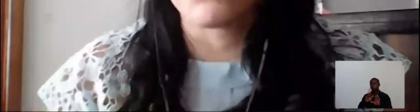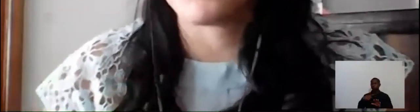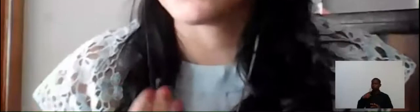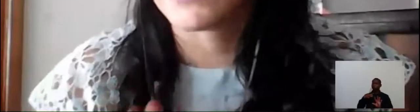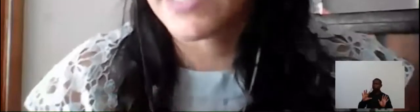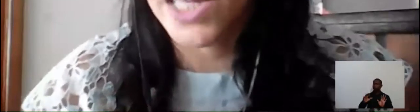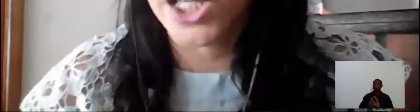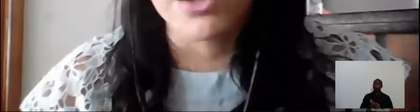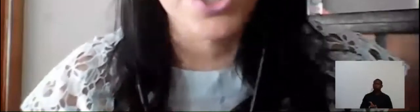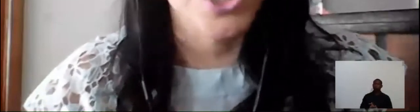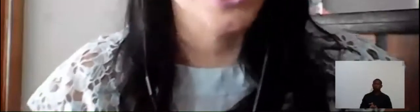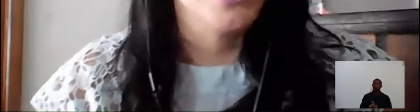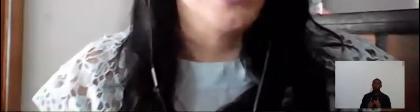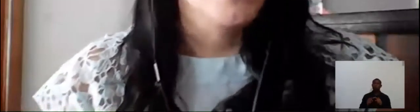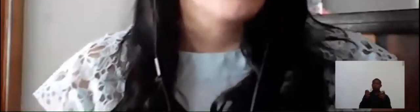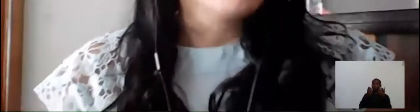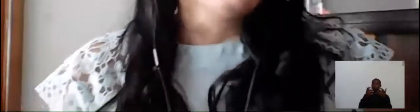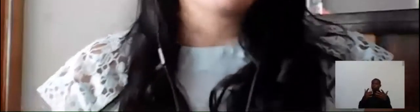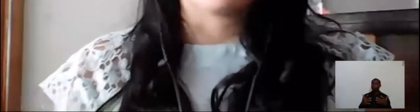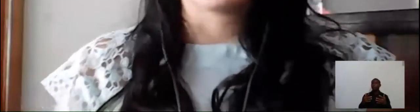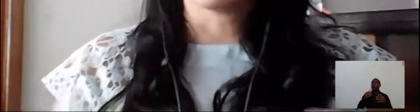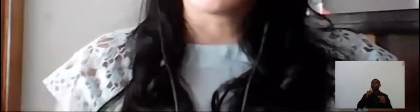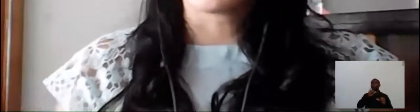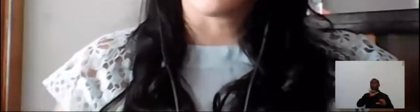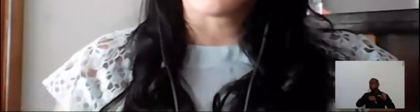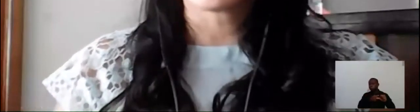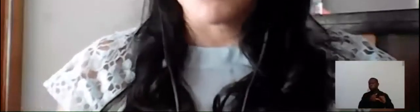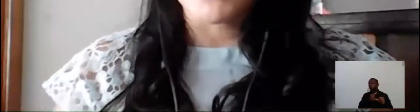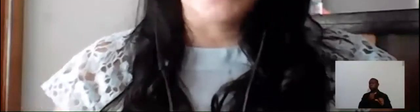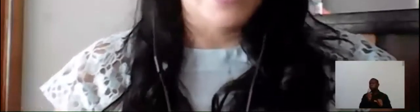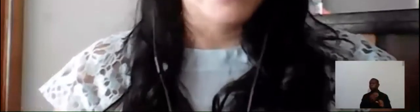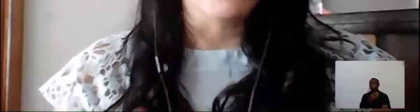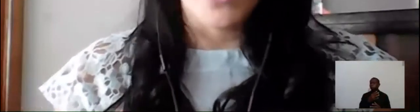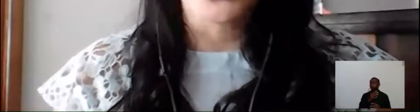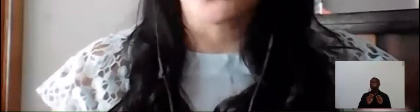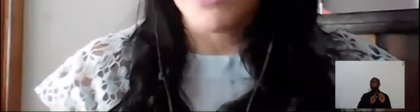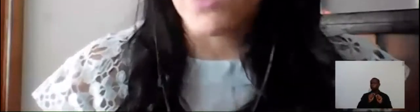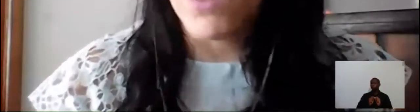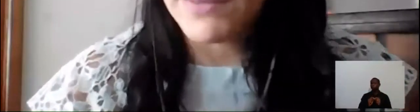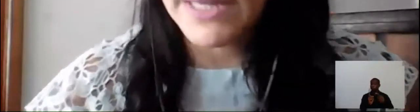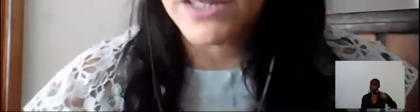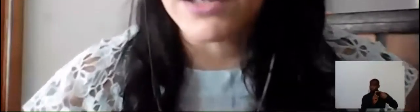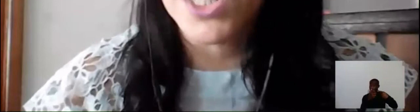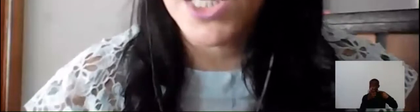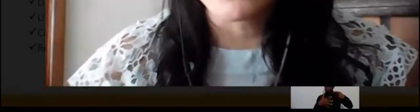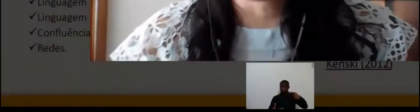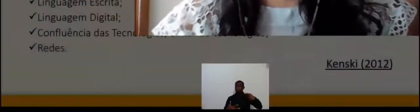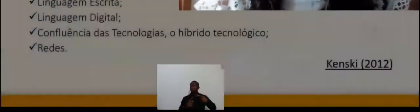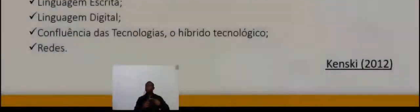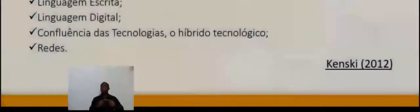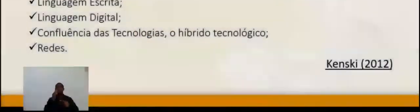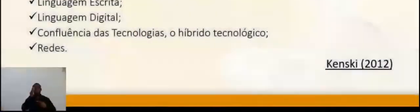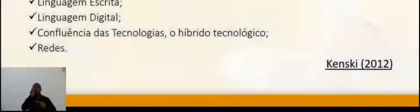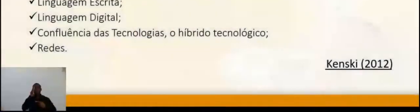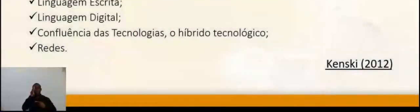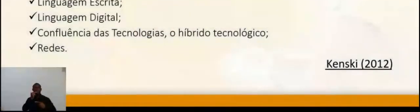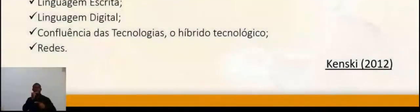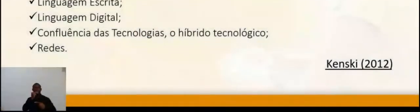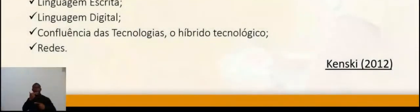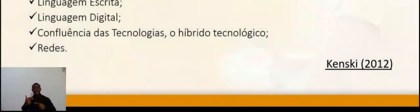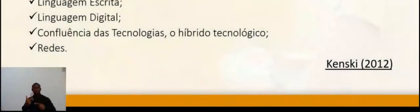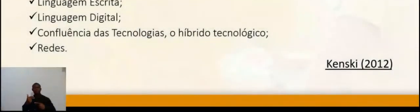de desenvolvimento dessas tecnologias. Vamos lá. Primeiro, sabia que a linguagem oral é uma tecnologia?